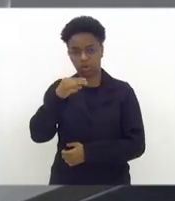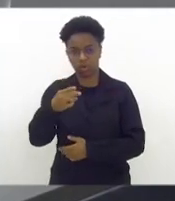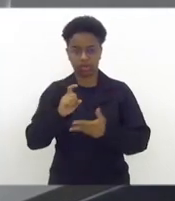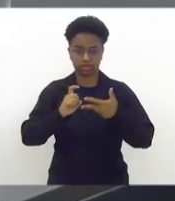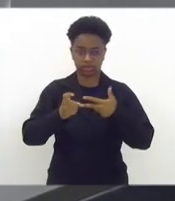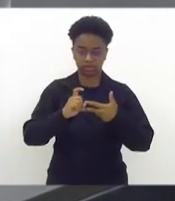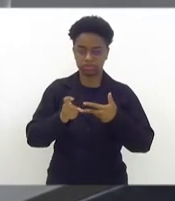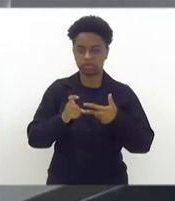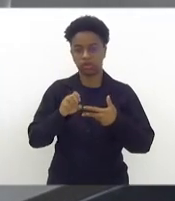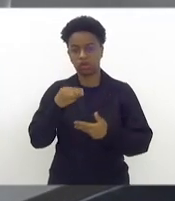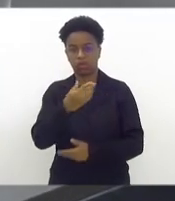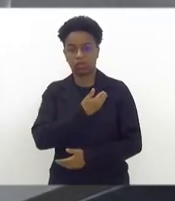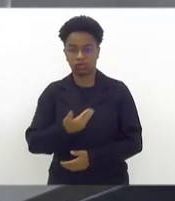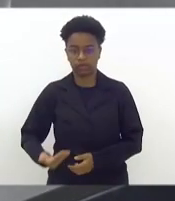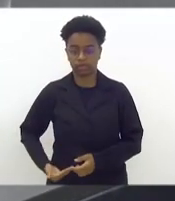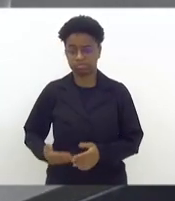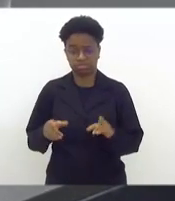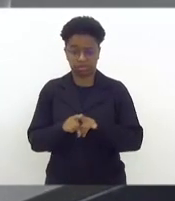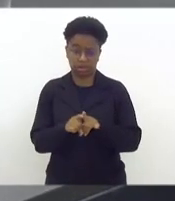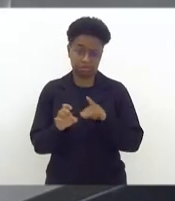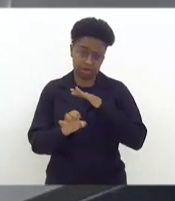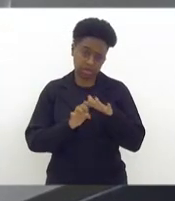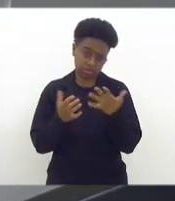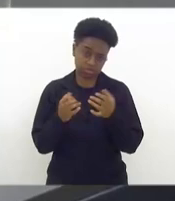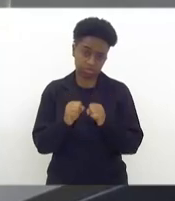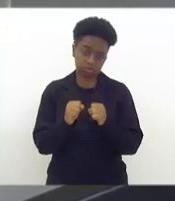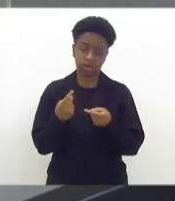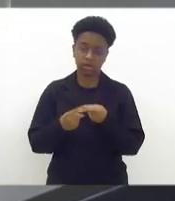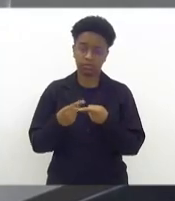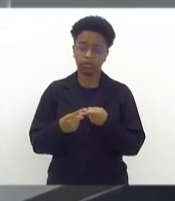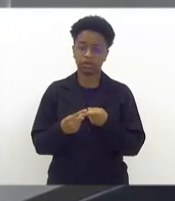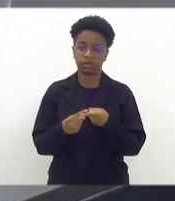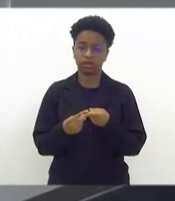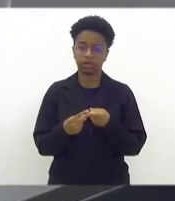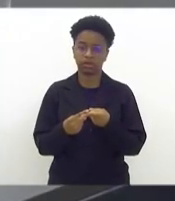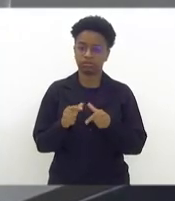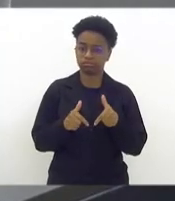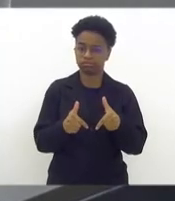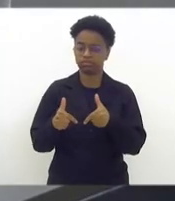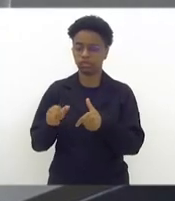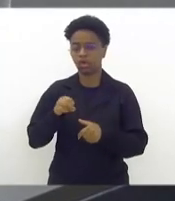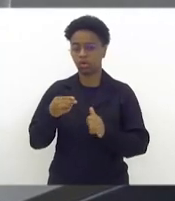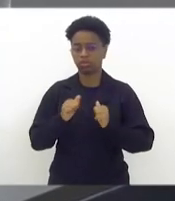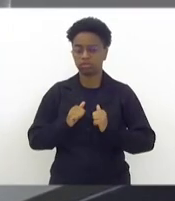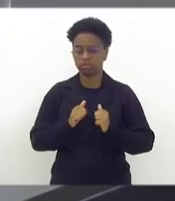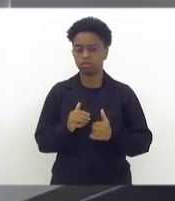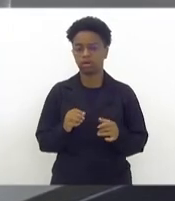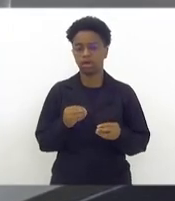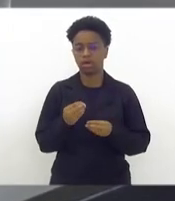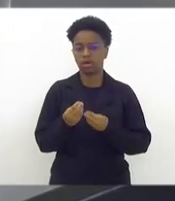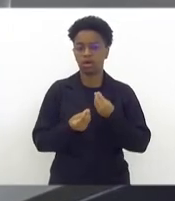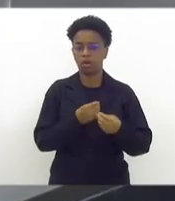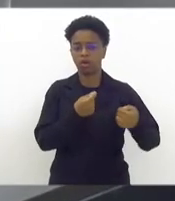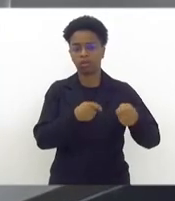executivo estadual, o governo do estado, ou até mesmo as empresas, né, os que são sujeitos ativos ou passivos nas